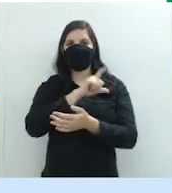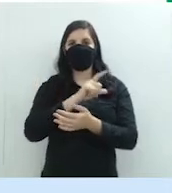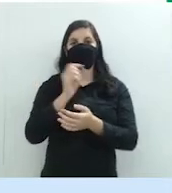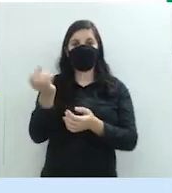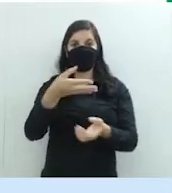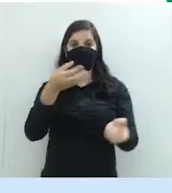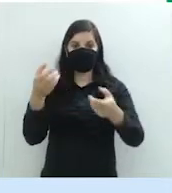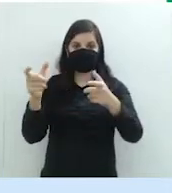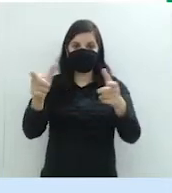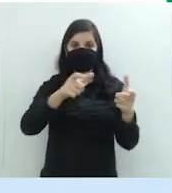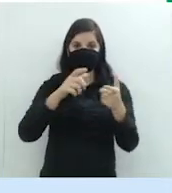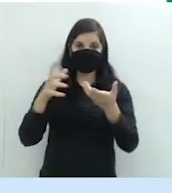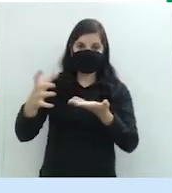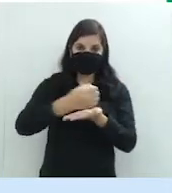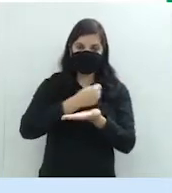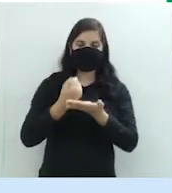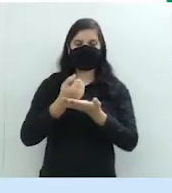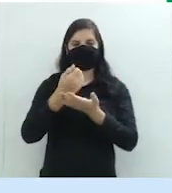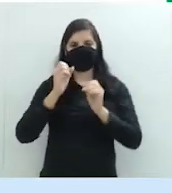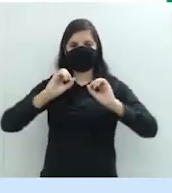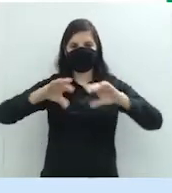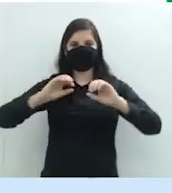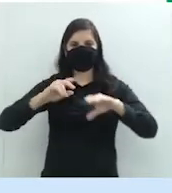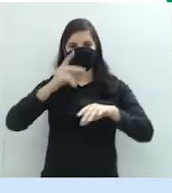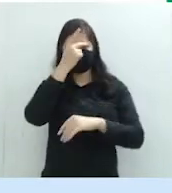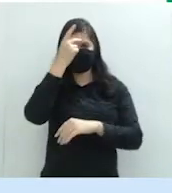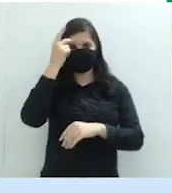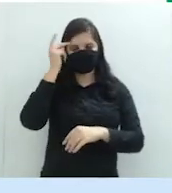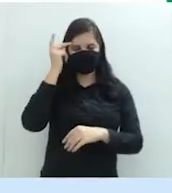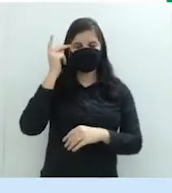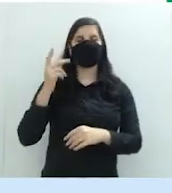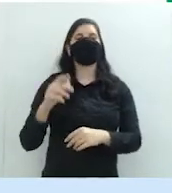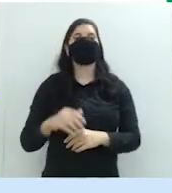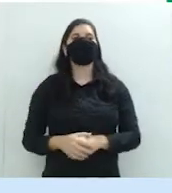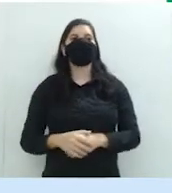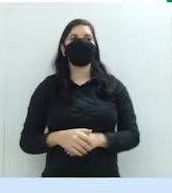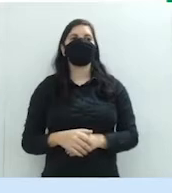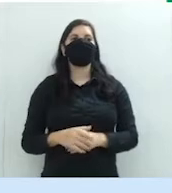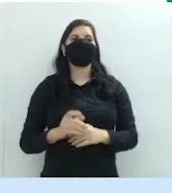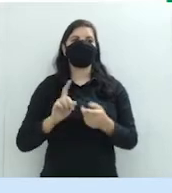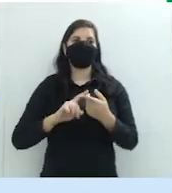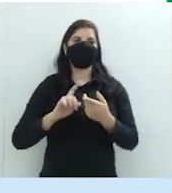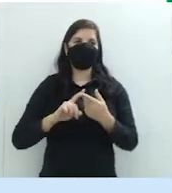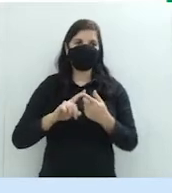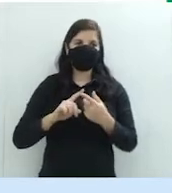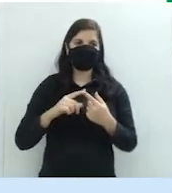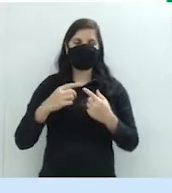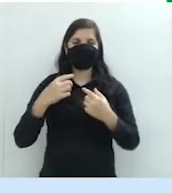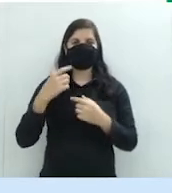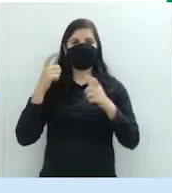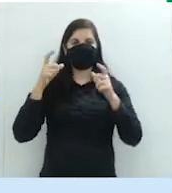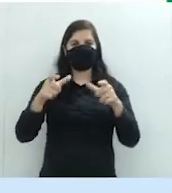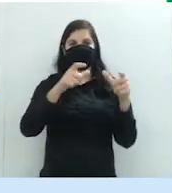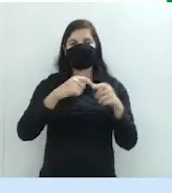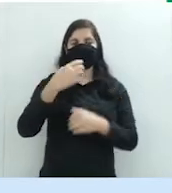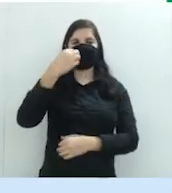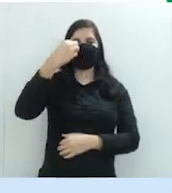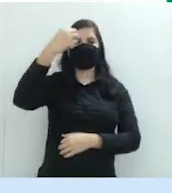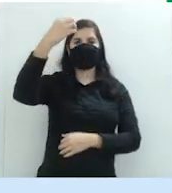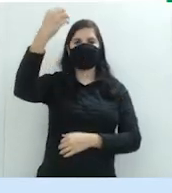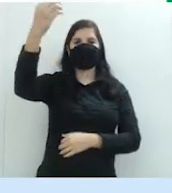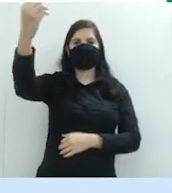novos territórios para catequizar os nativos, e espírito aventureiro de navegadores